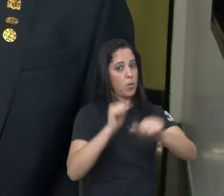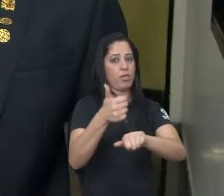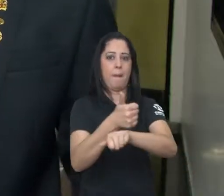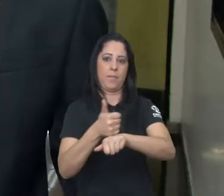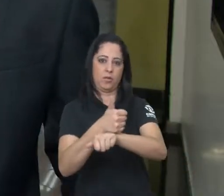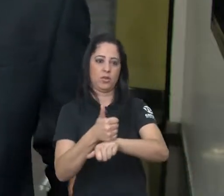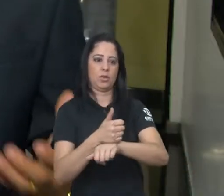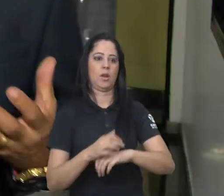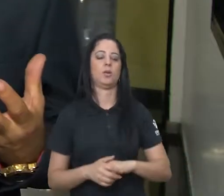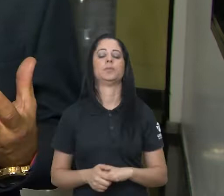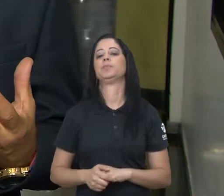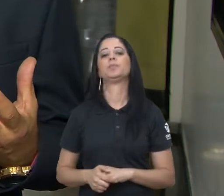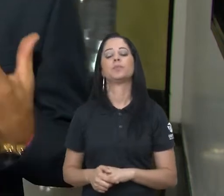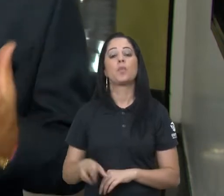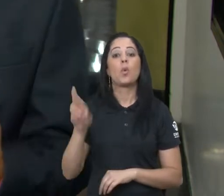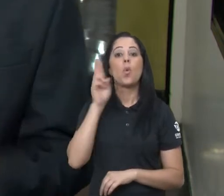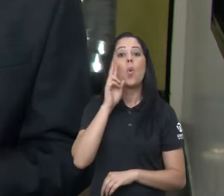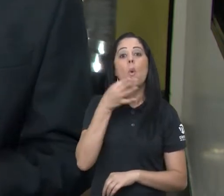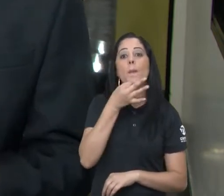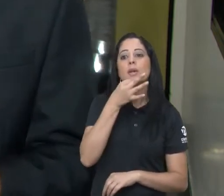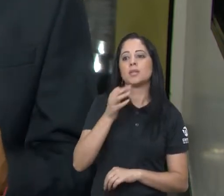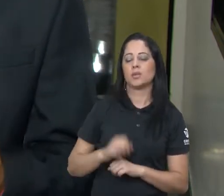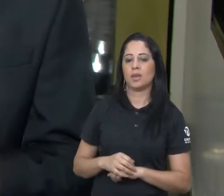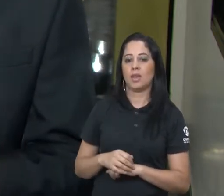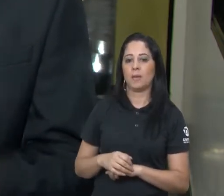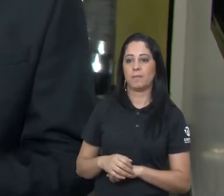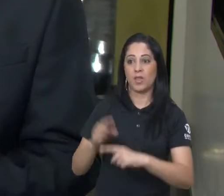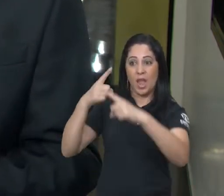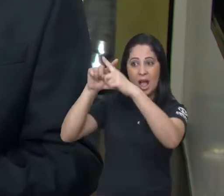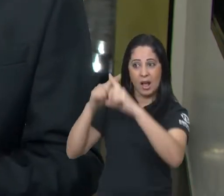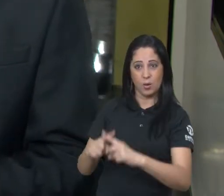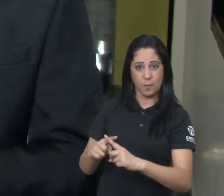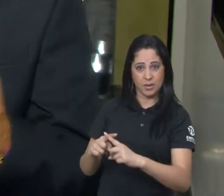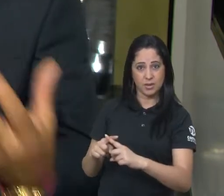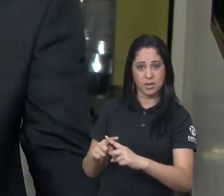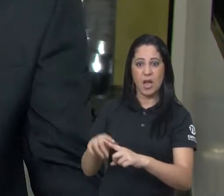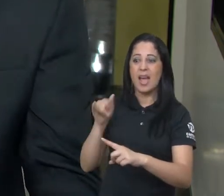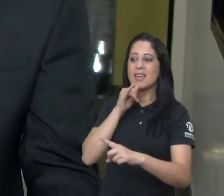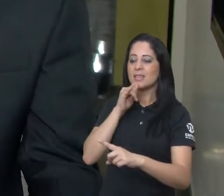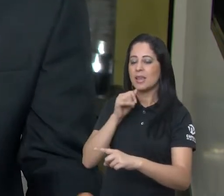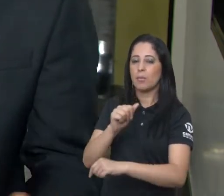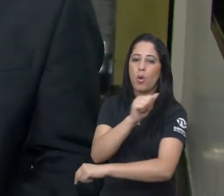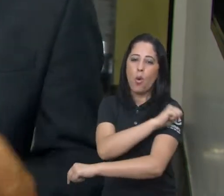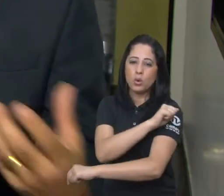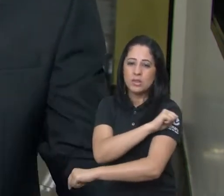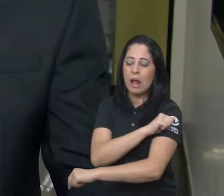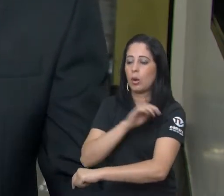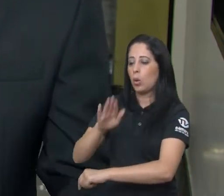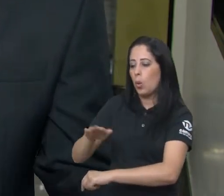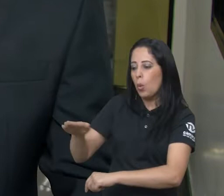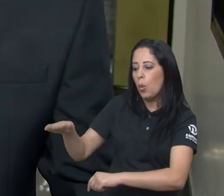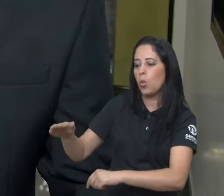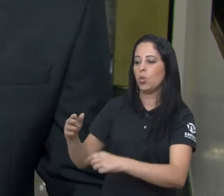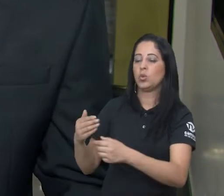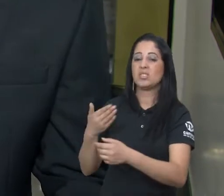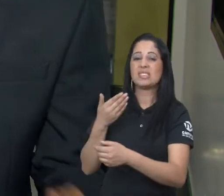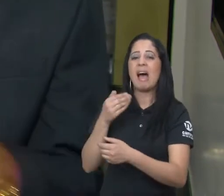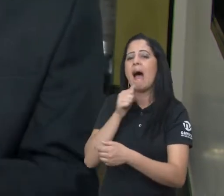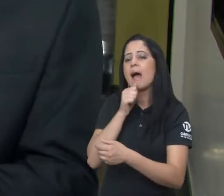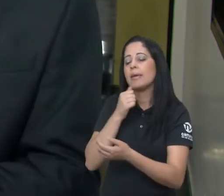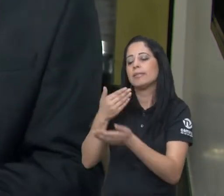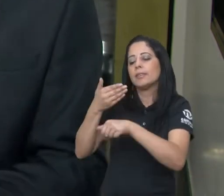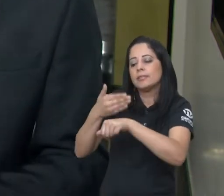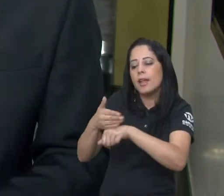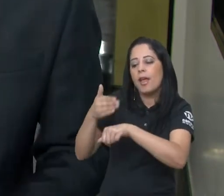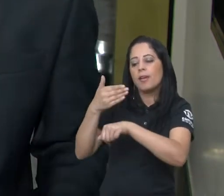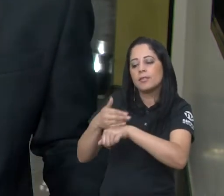vereador Renato Santiago. Essa competição ela faz com que os alunos que estão lá na iniciação, lá na escola e